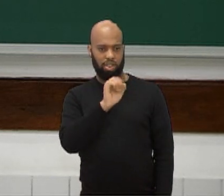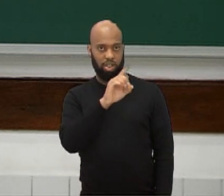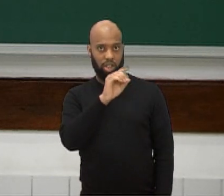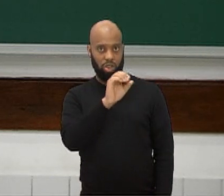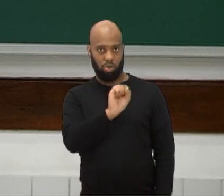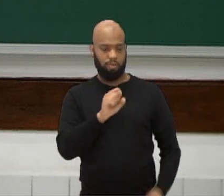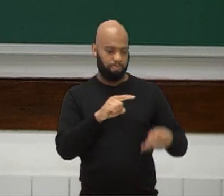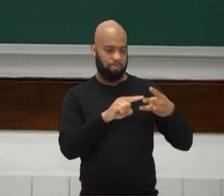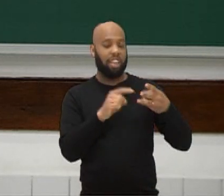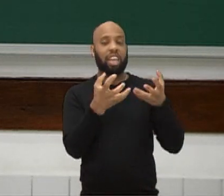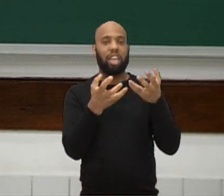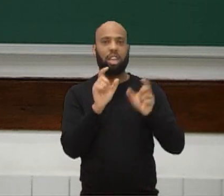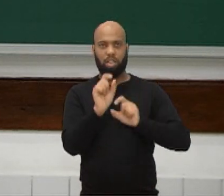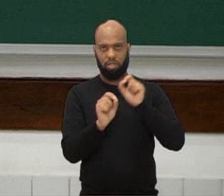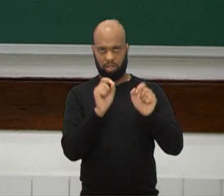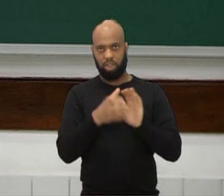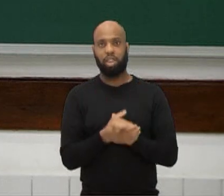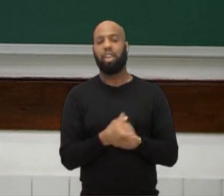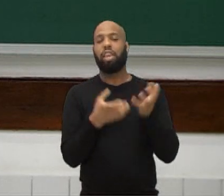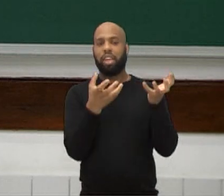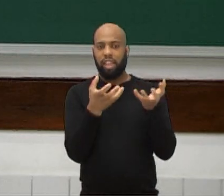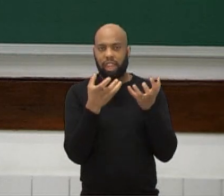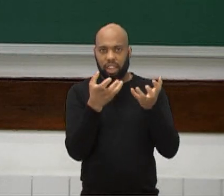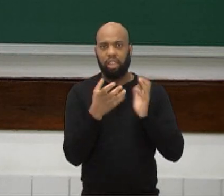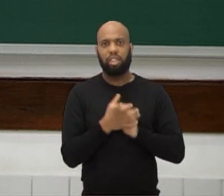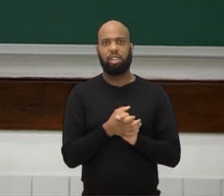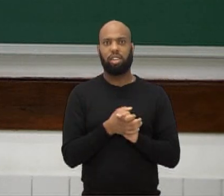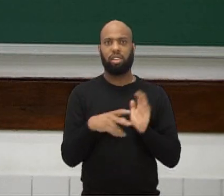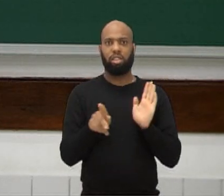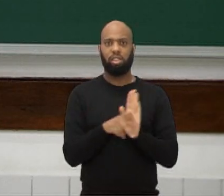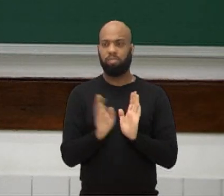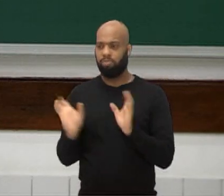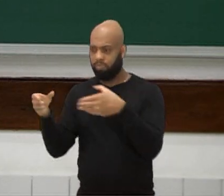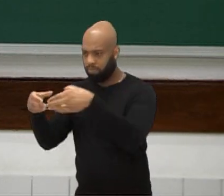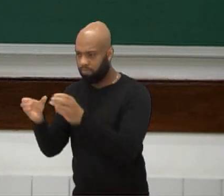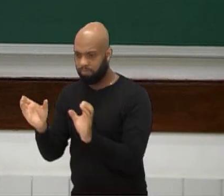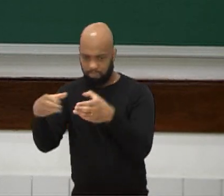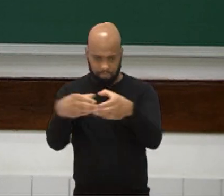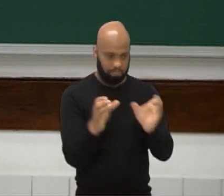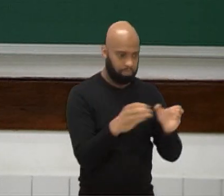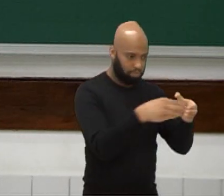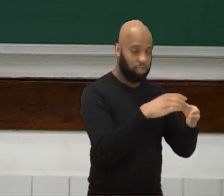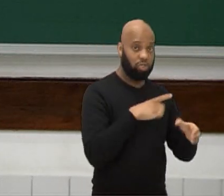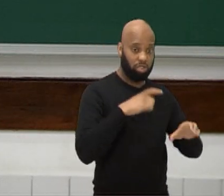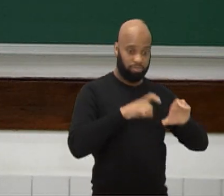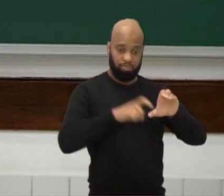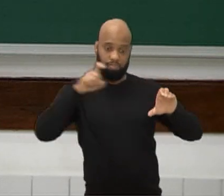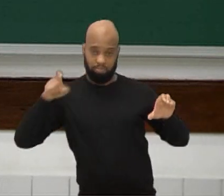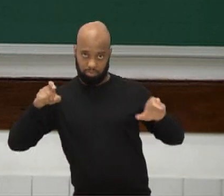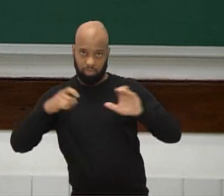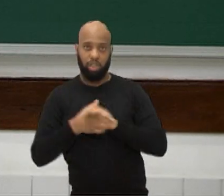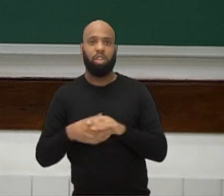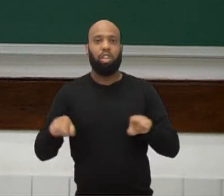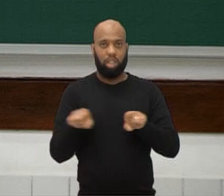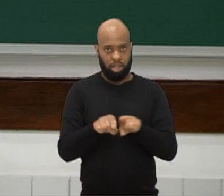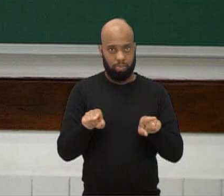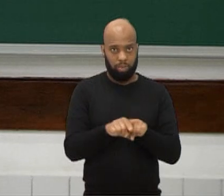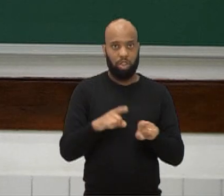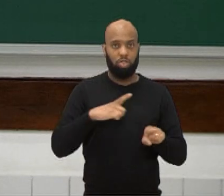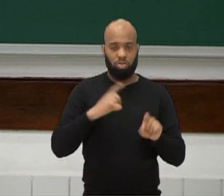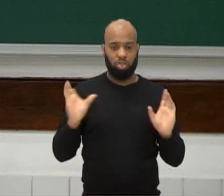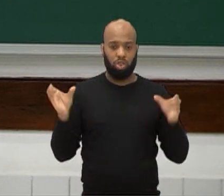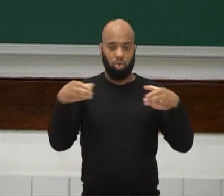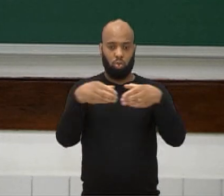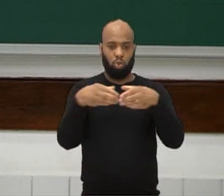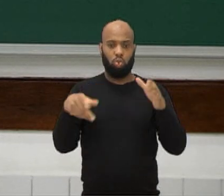o quê? Queriam que as províncias tivessem maior autonomia e entre os grupos,